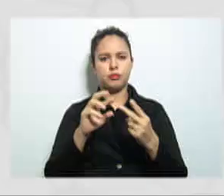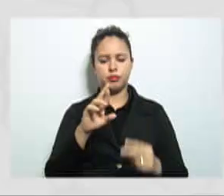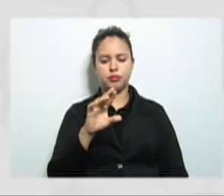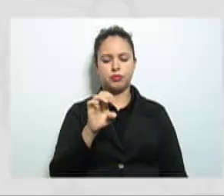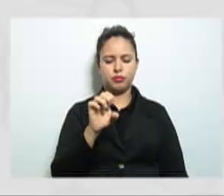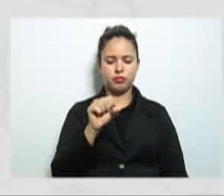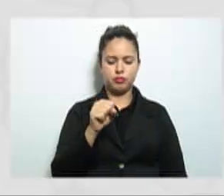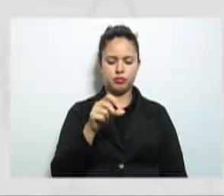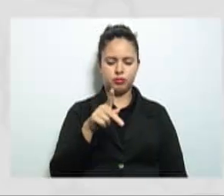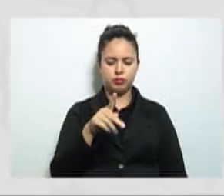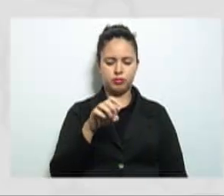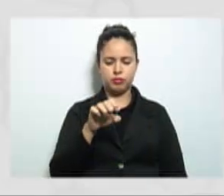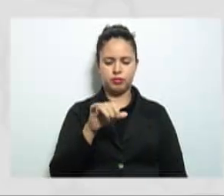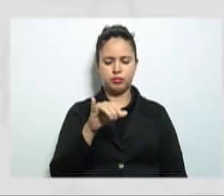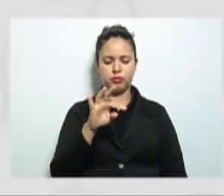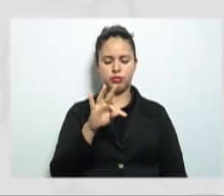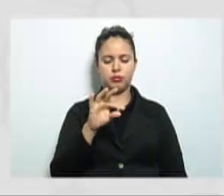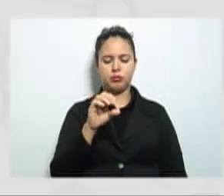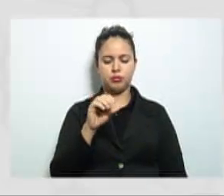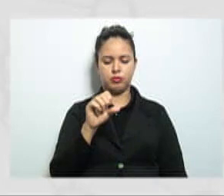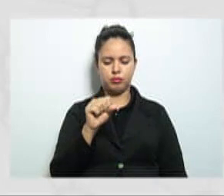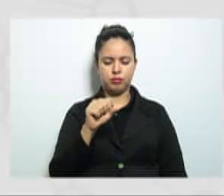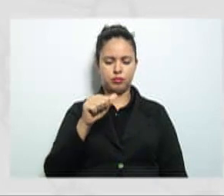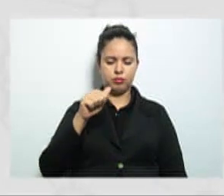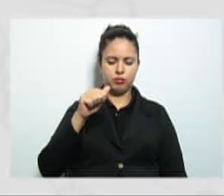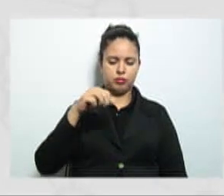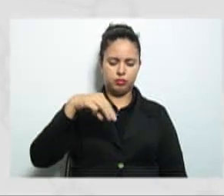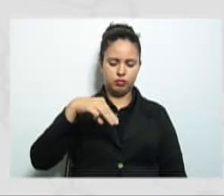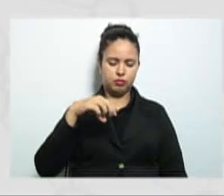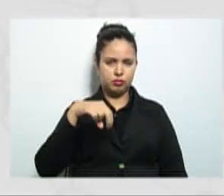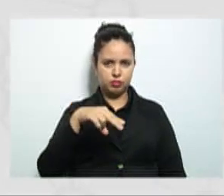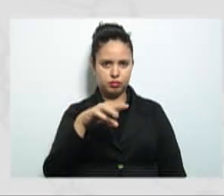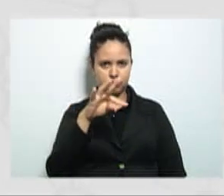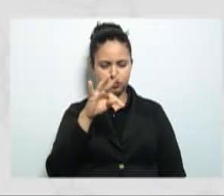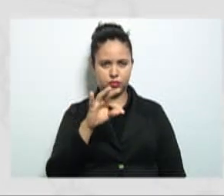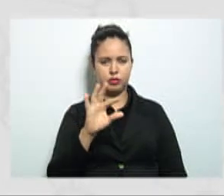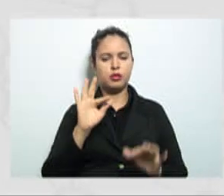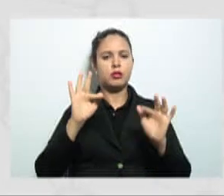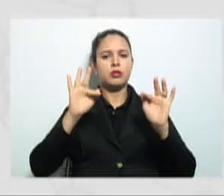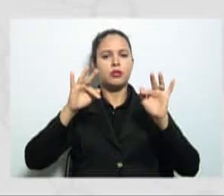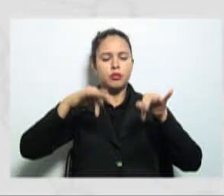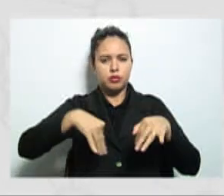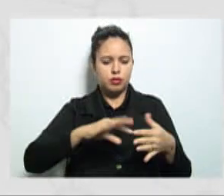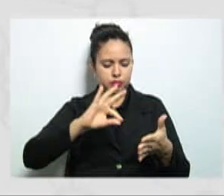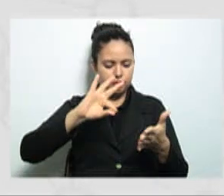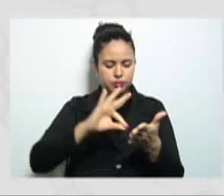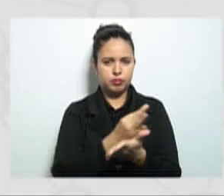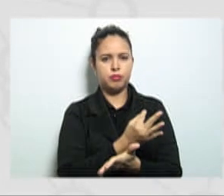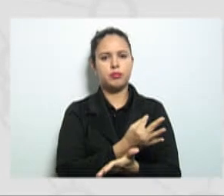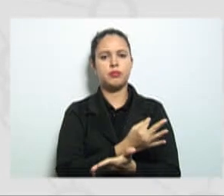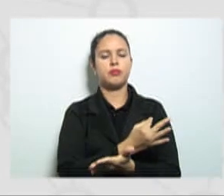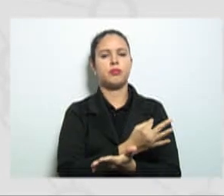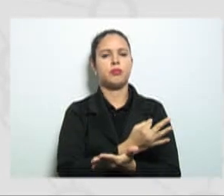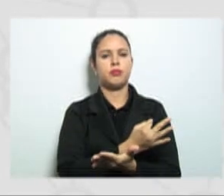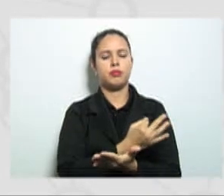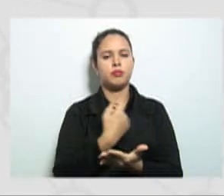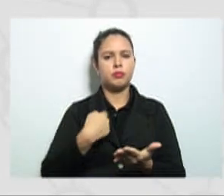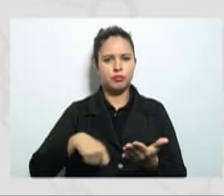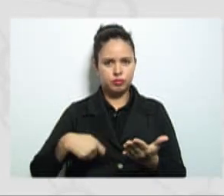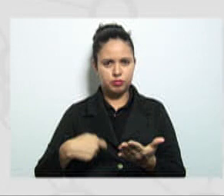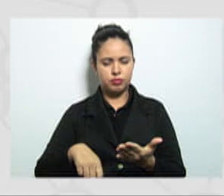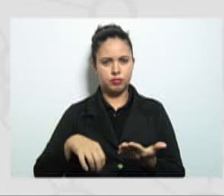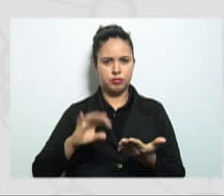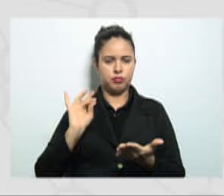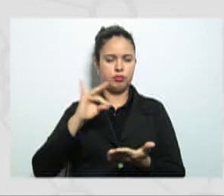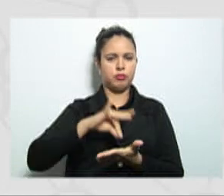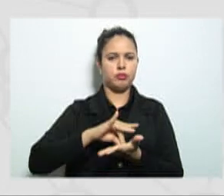o cargo que eu ocupo e eu vou assinar, porque todos os documentos só têm validade se forem